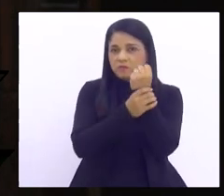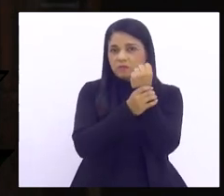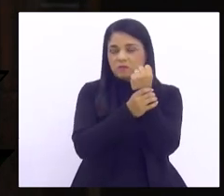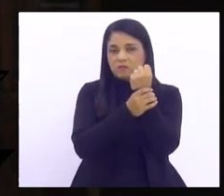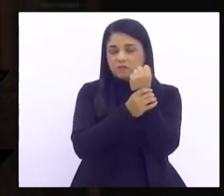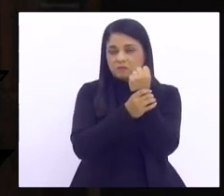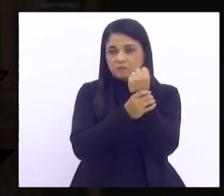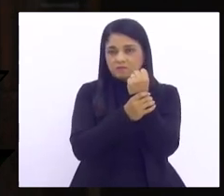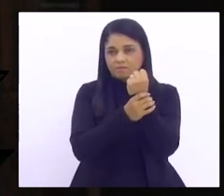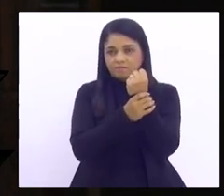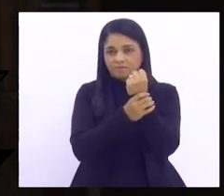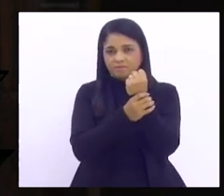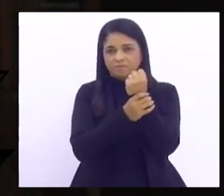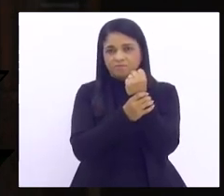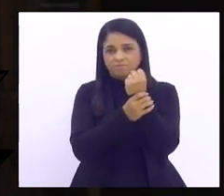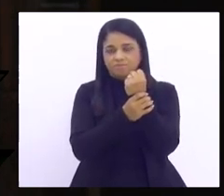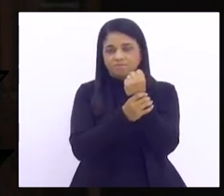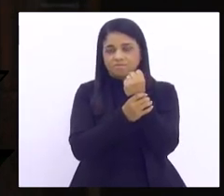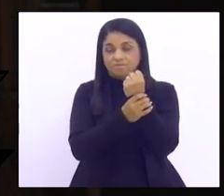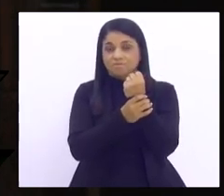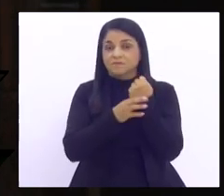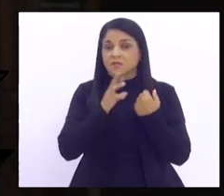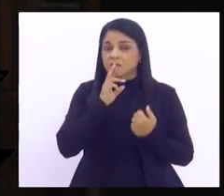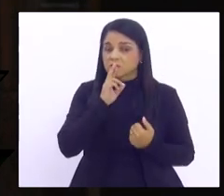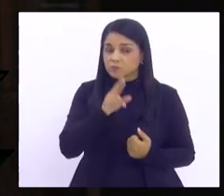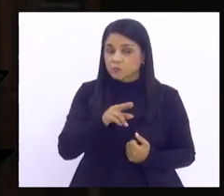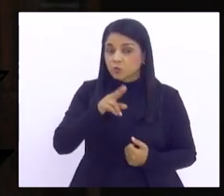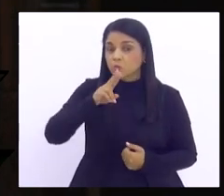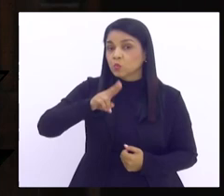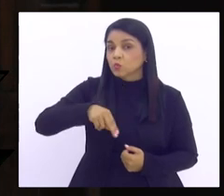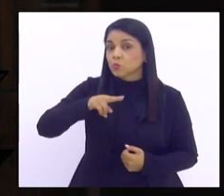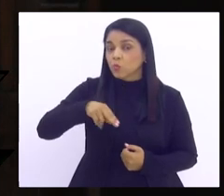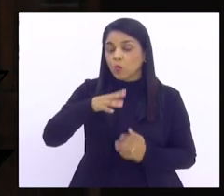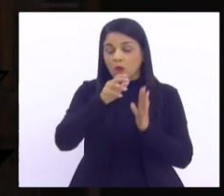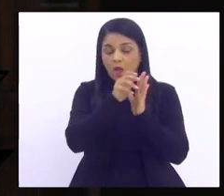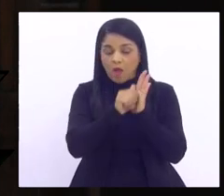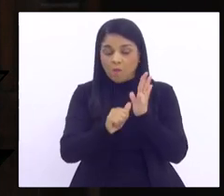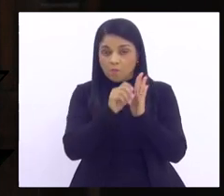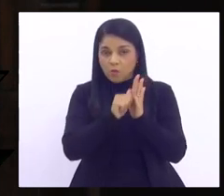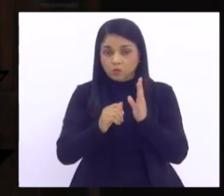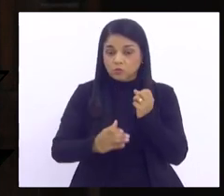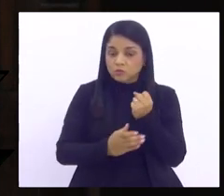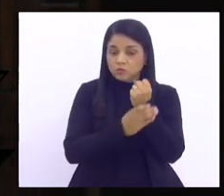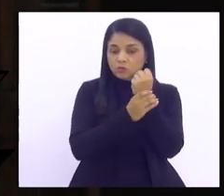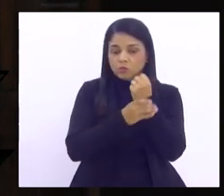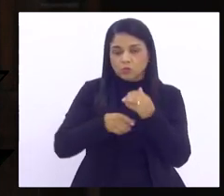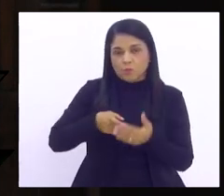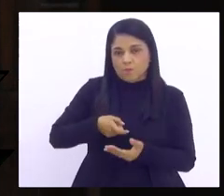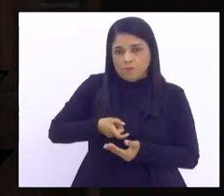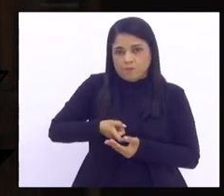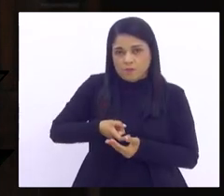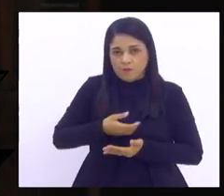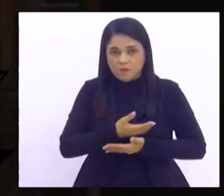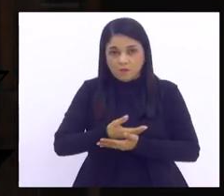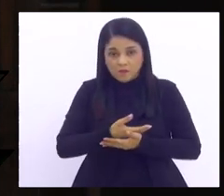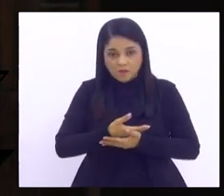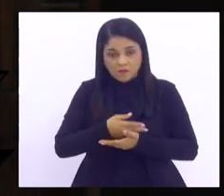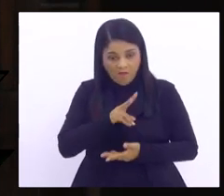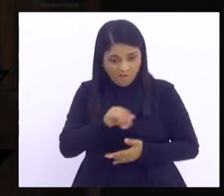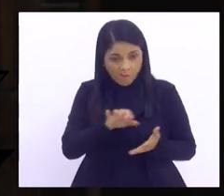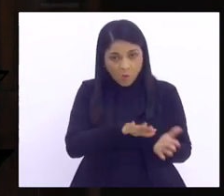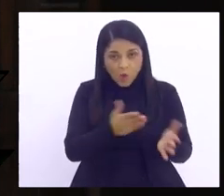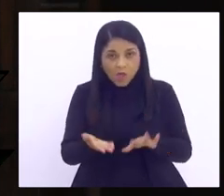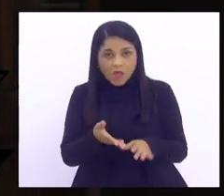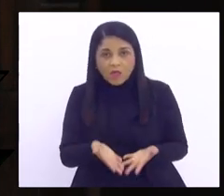né? Respondemos que o aborto nunca é seguro para o bebê, porque ele vai morrer. Que segurança é essa se ele vai